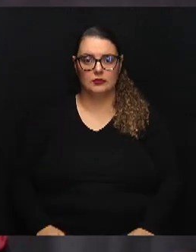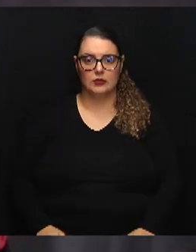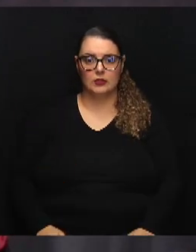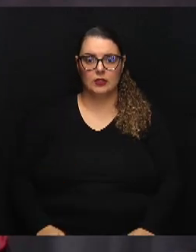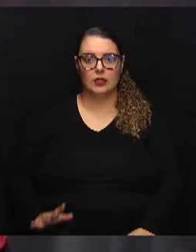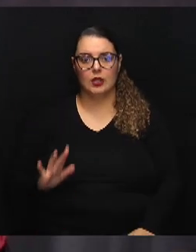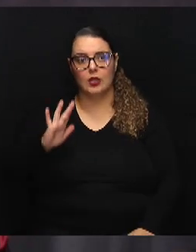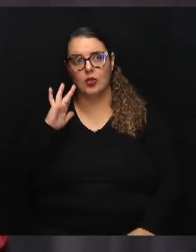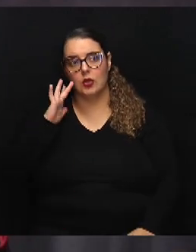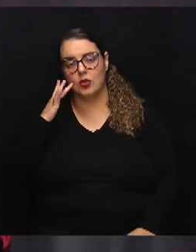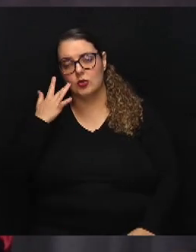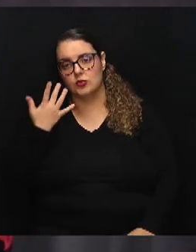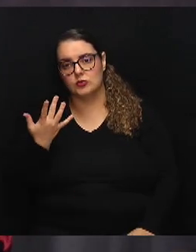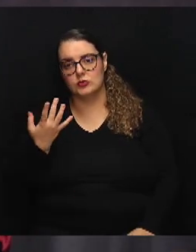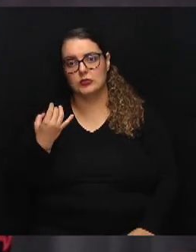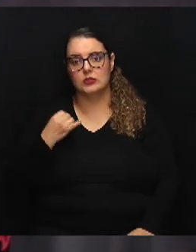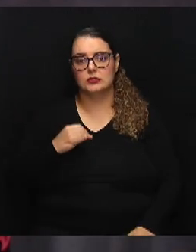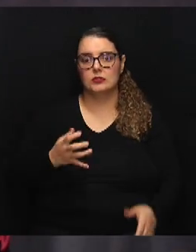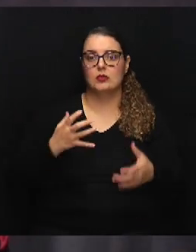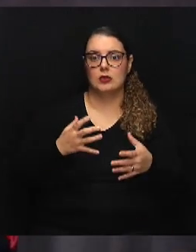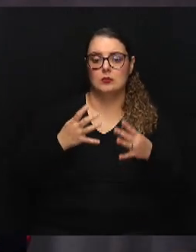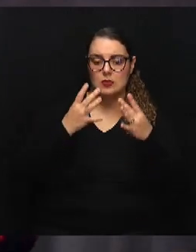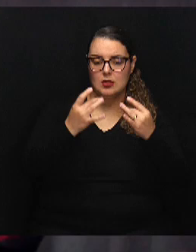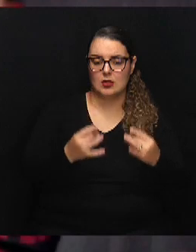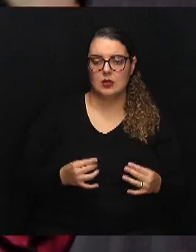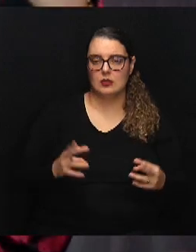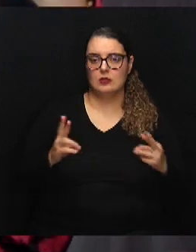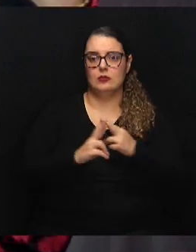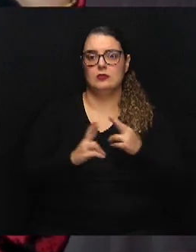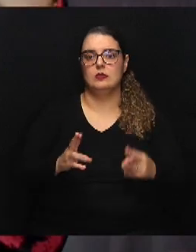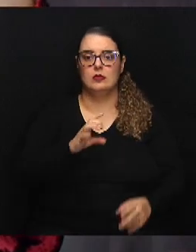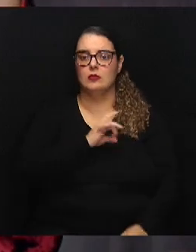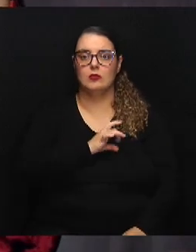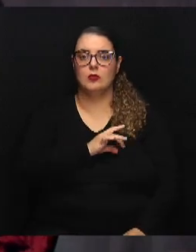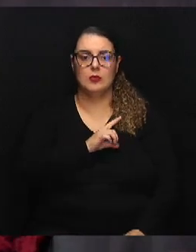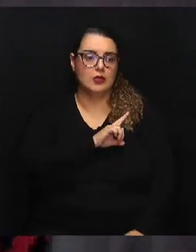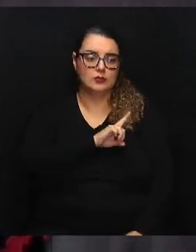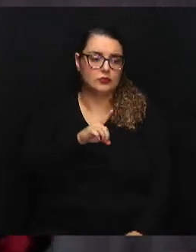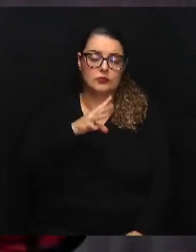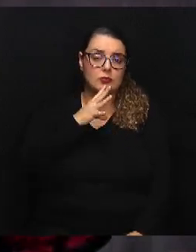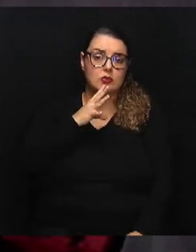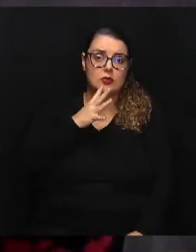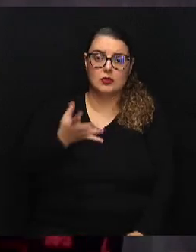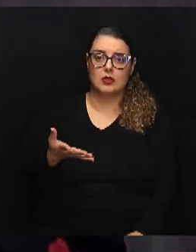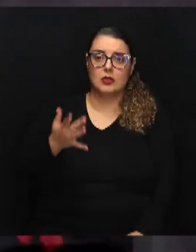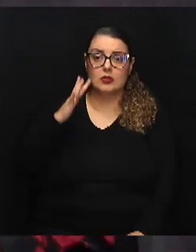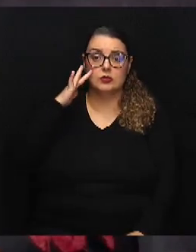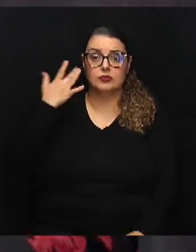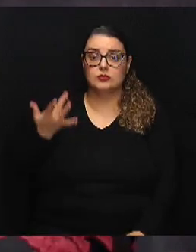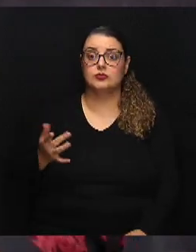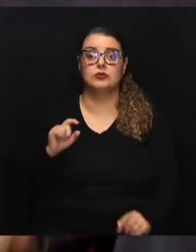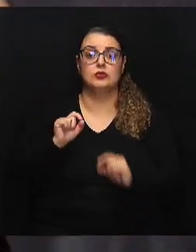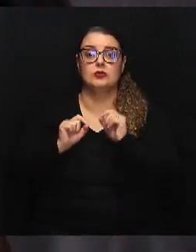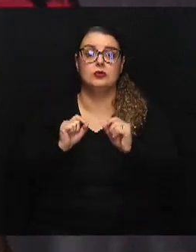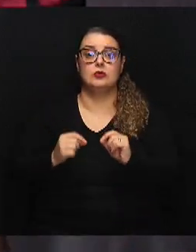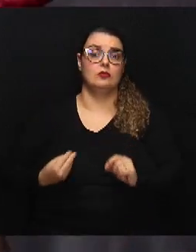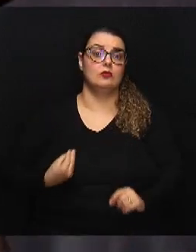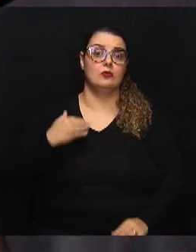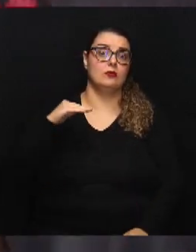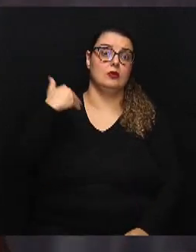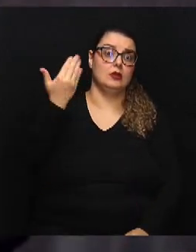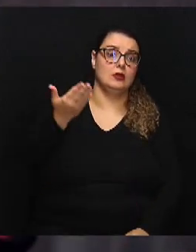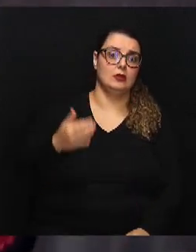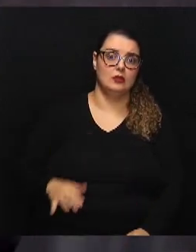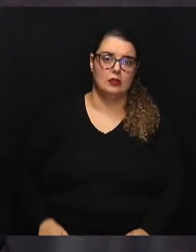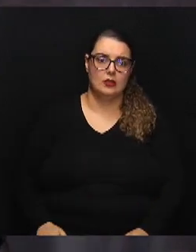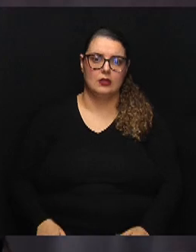quero, de fato, me aprofundar nesse relacionamento por medo do desconhecido. Né? Eu não sei o que eu vou encontrar lá na frente. Então, essa